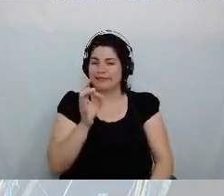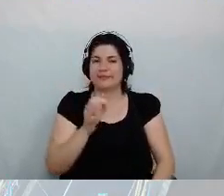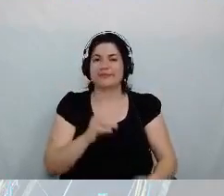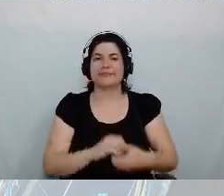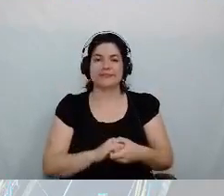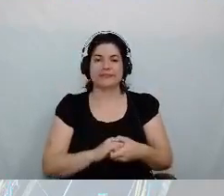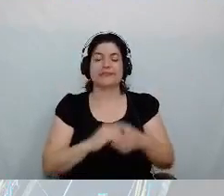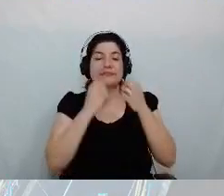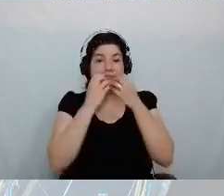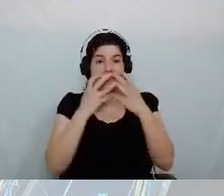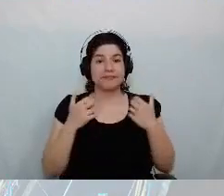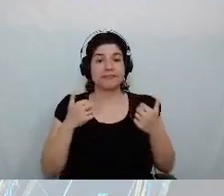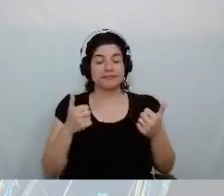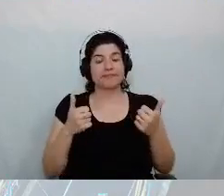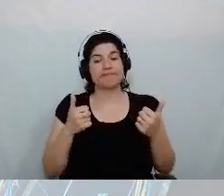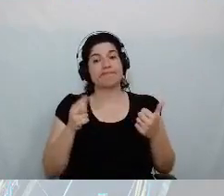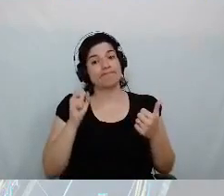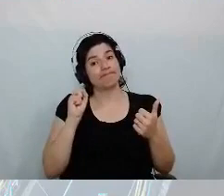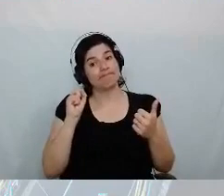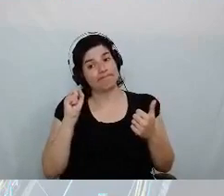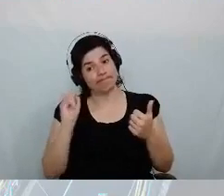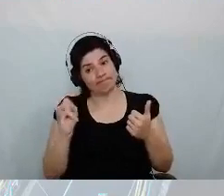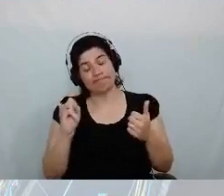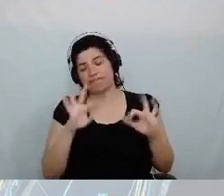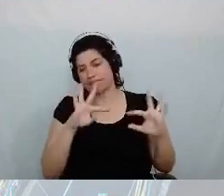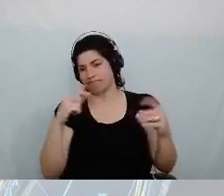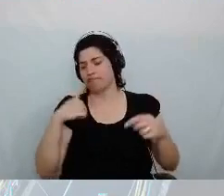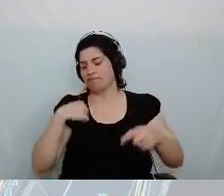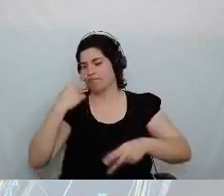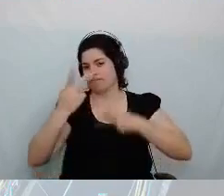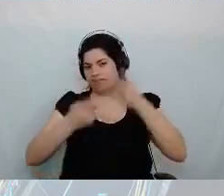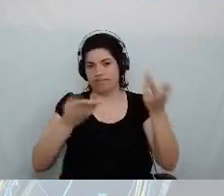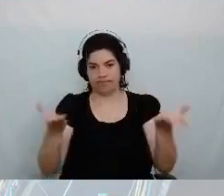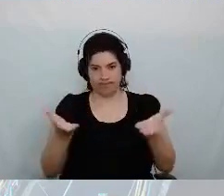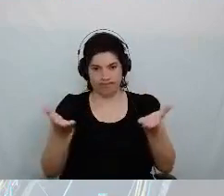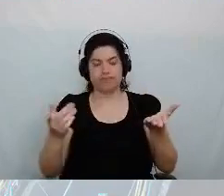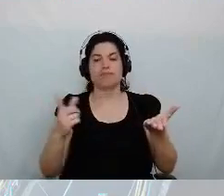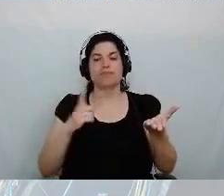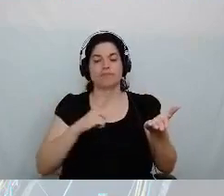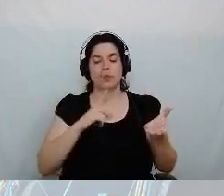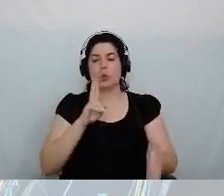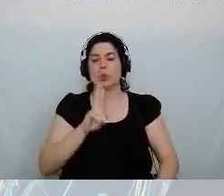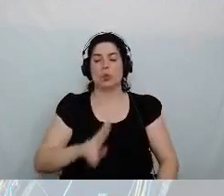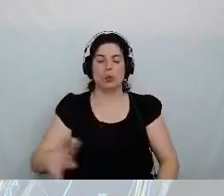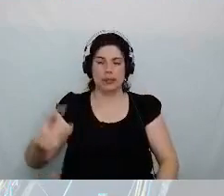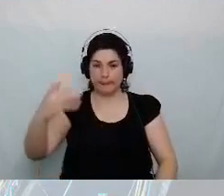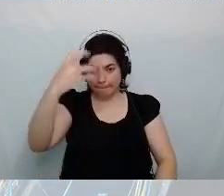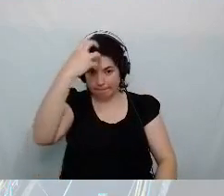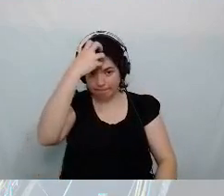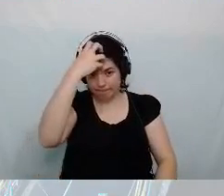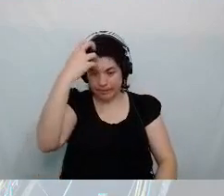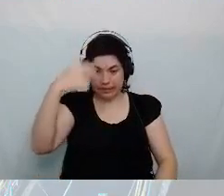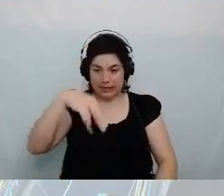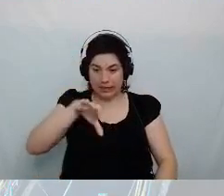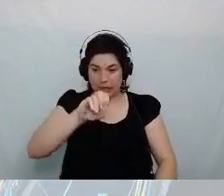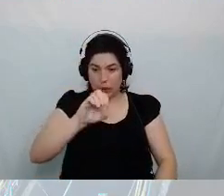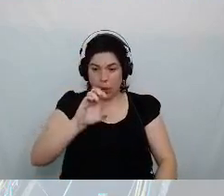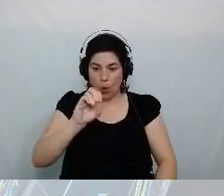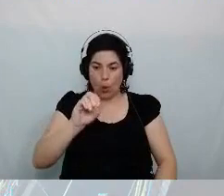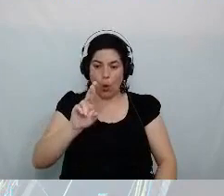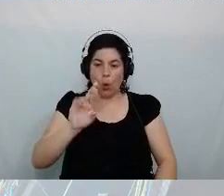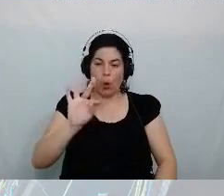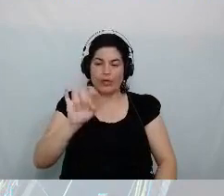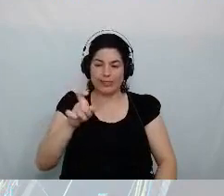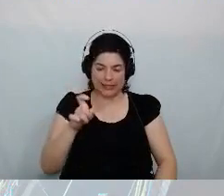Bom, se tudo que eu estou falando aqui, eu estou usando o neocórtex, a razão, e tudo que vocês recebem, ou